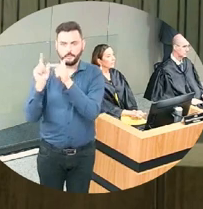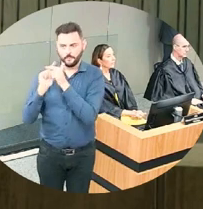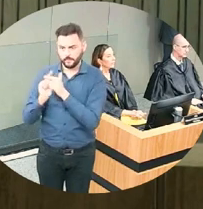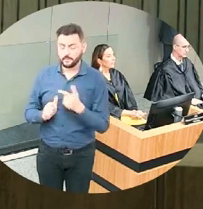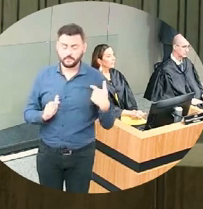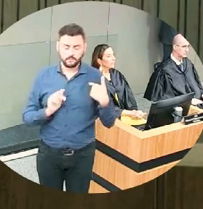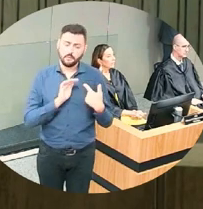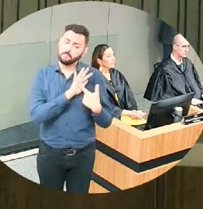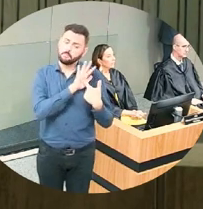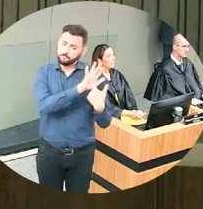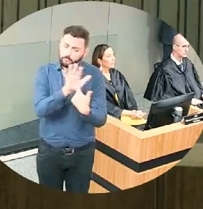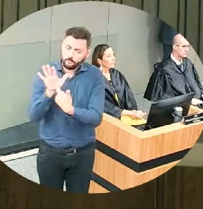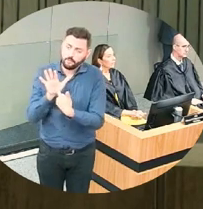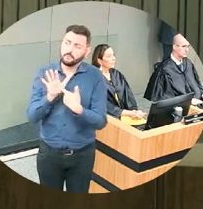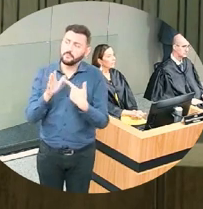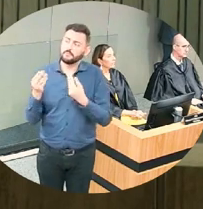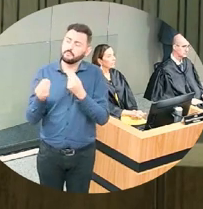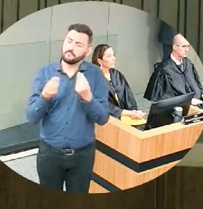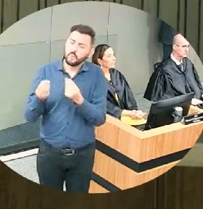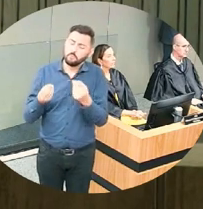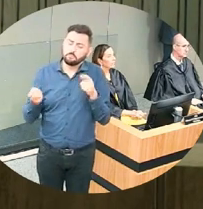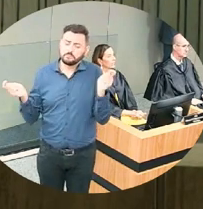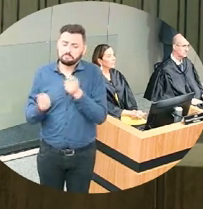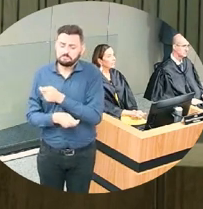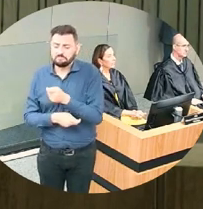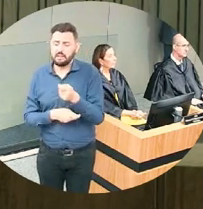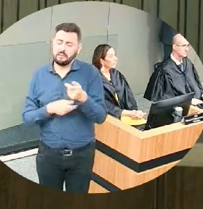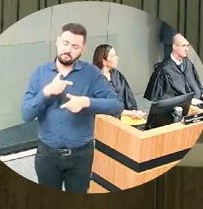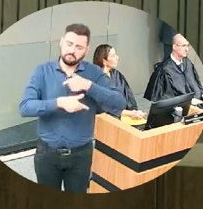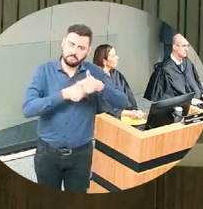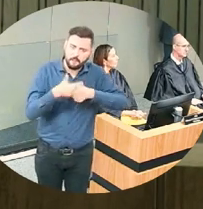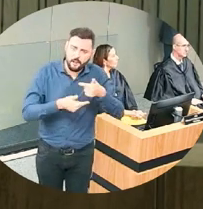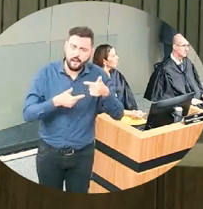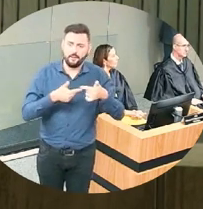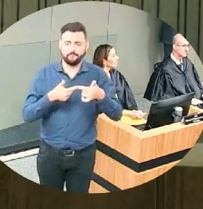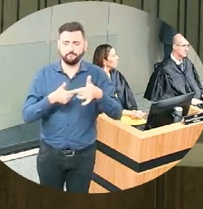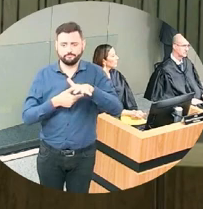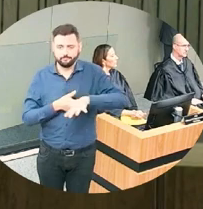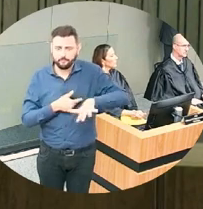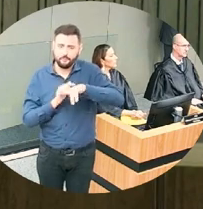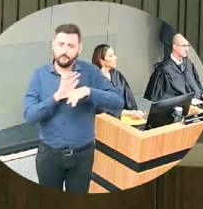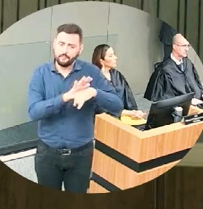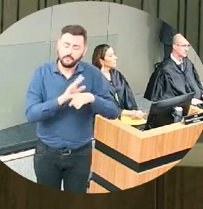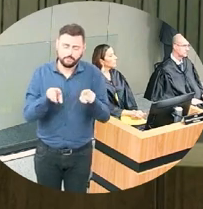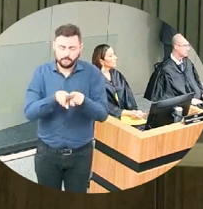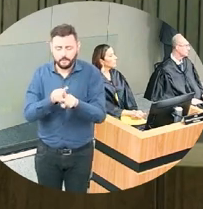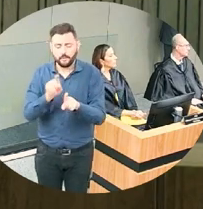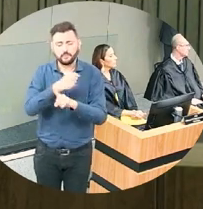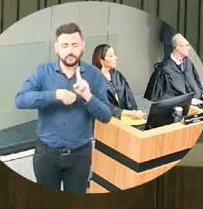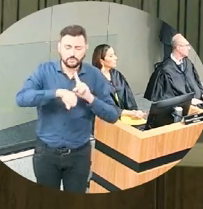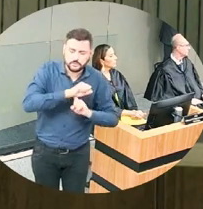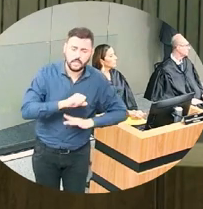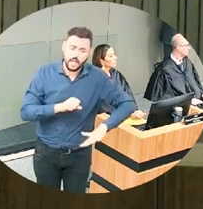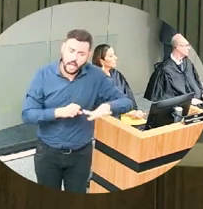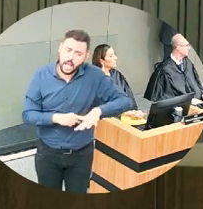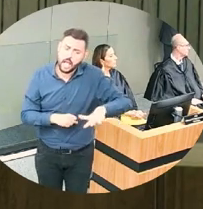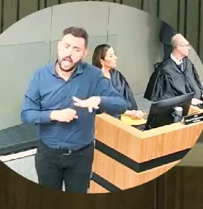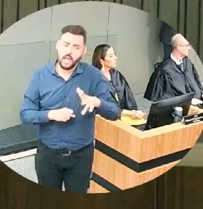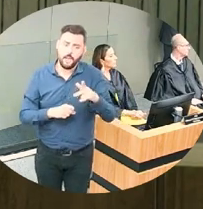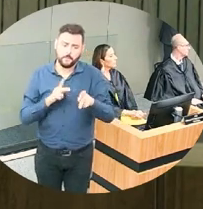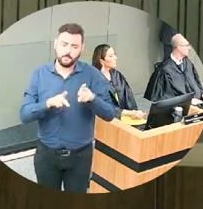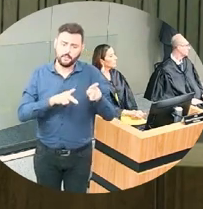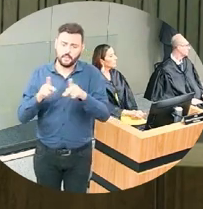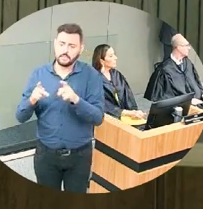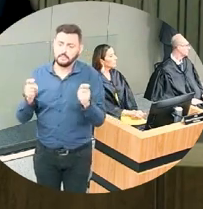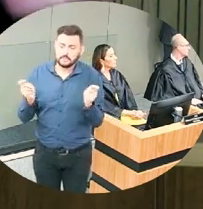mostrando que é possível tratar questões trabalhistas e também questões civis sentados na mesma mesa cada um com a